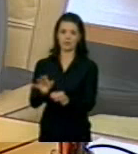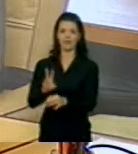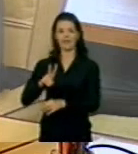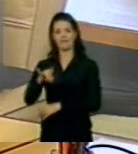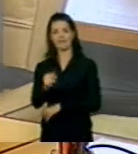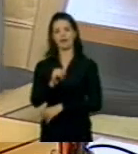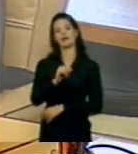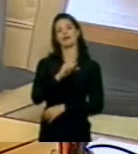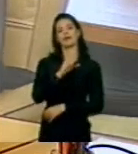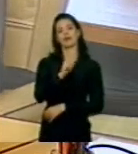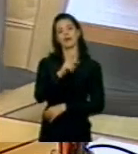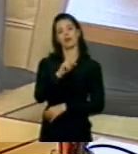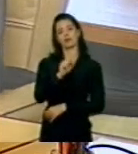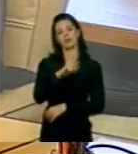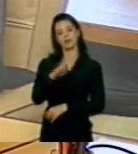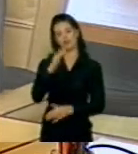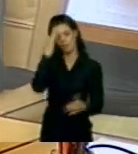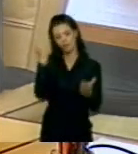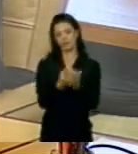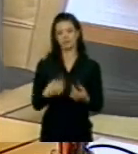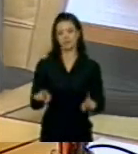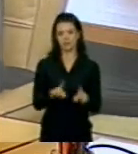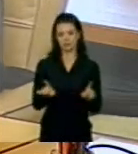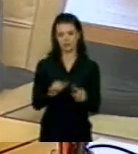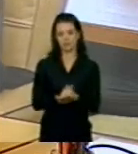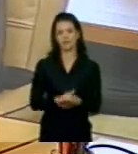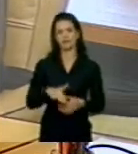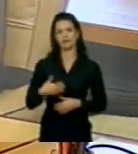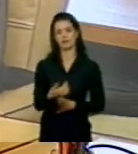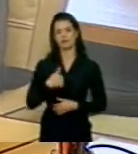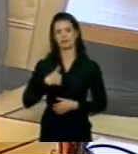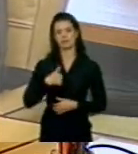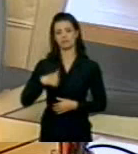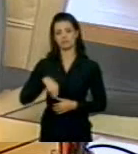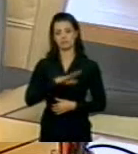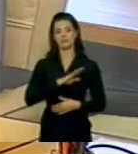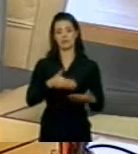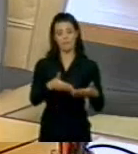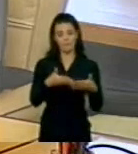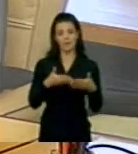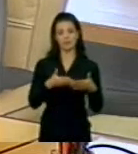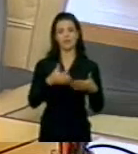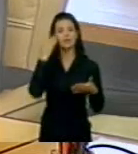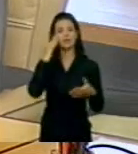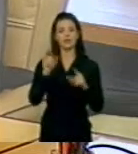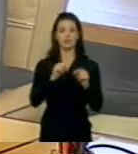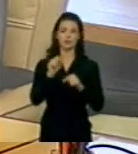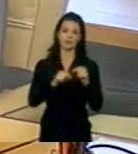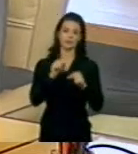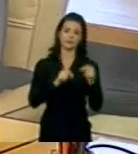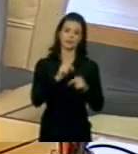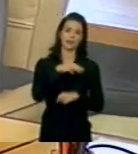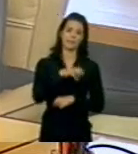cautelar substitutiva da prisão. Assim sustentam porque entendem que decretação de